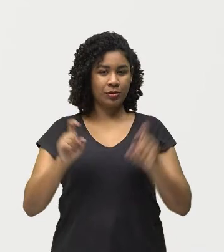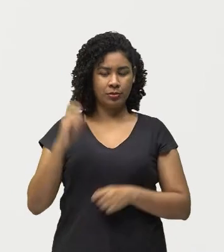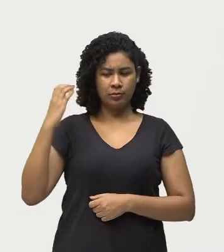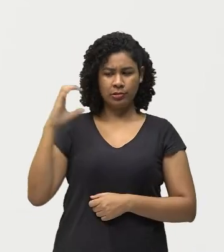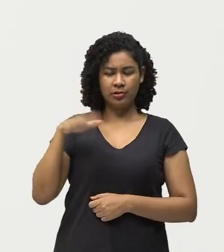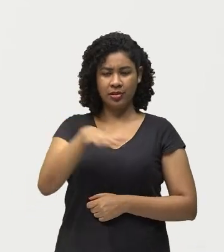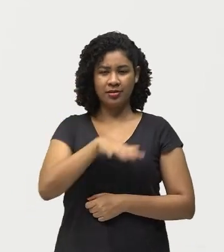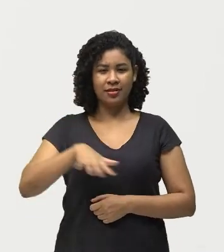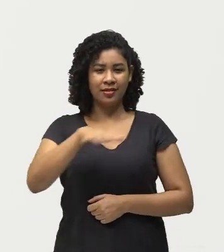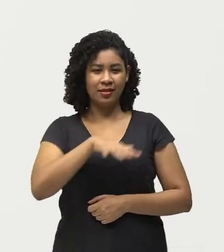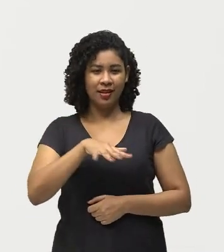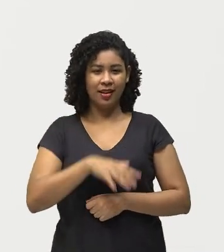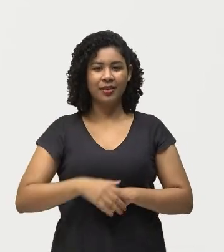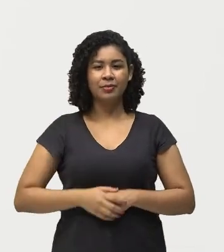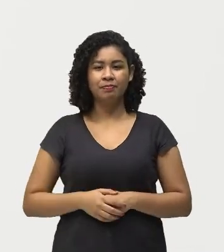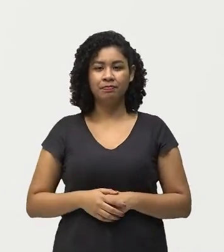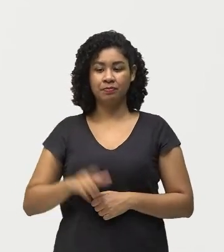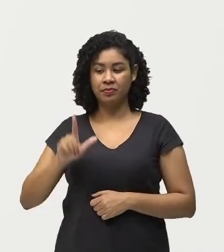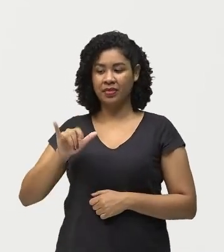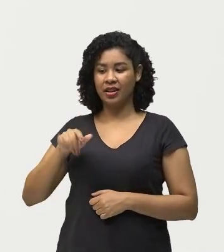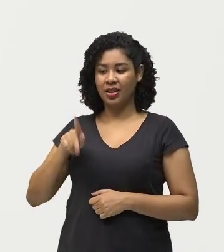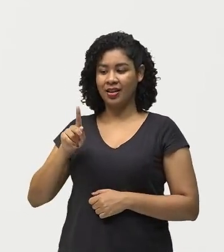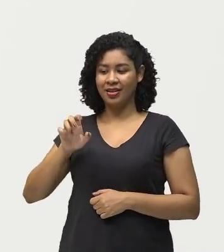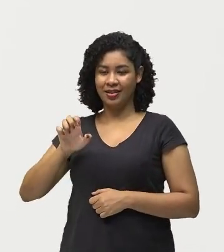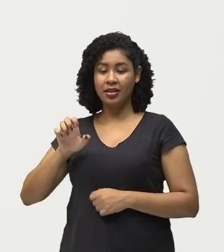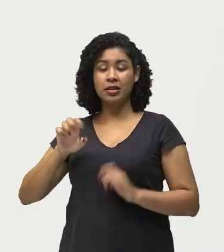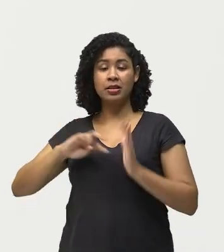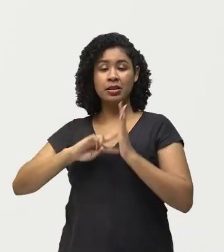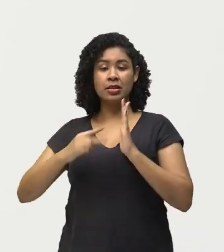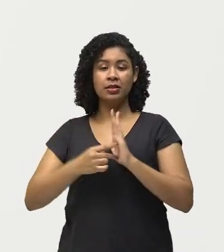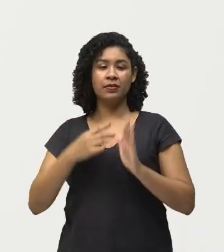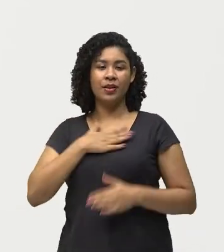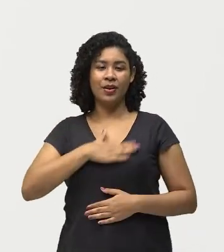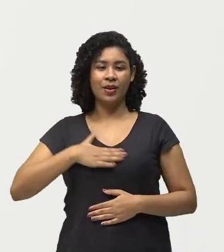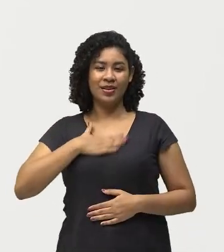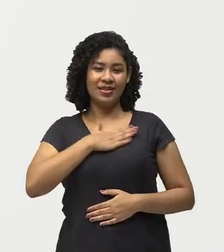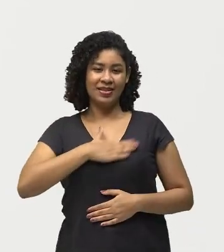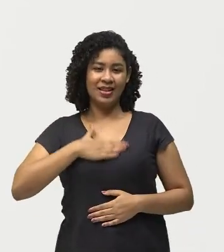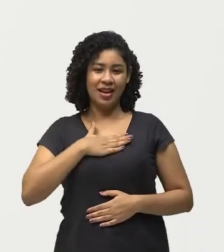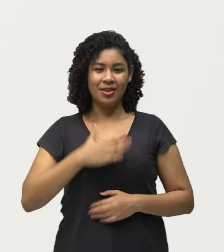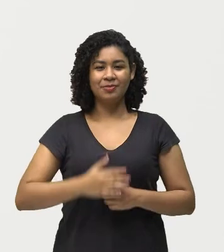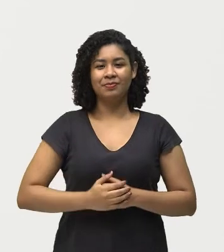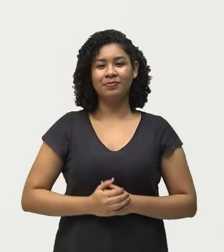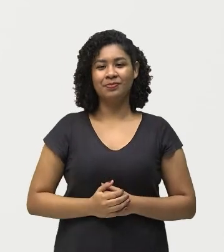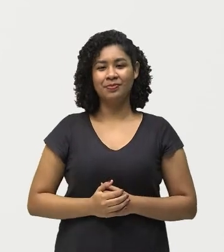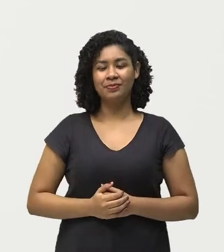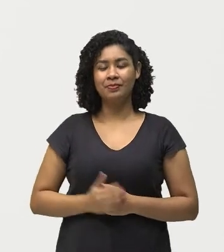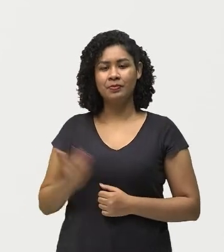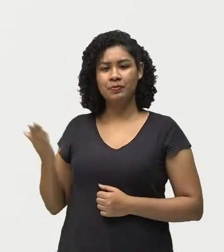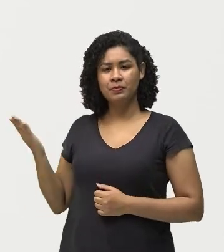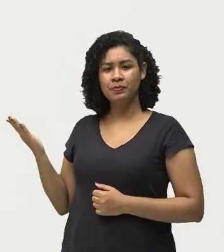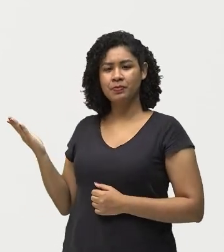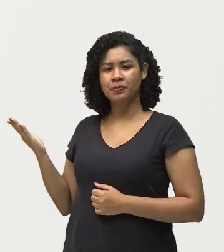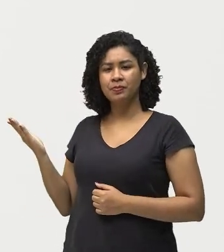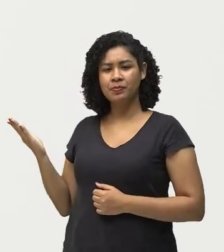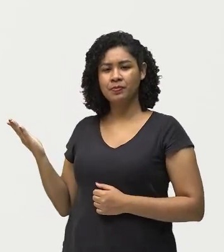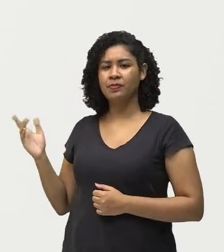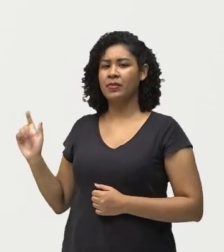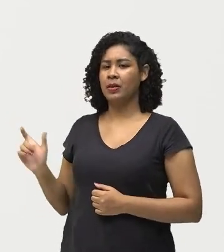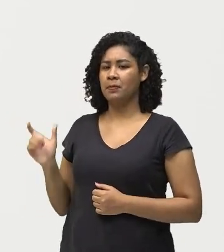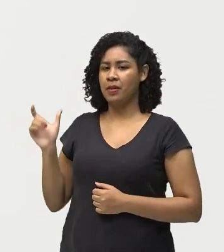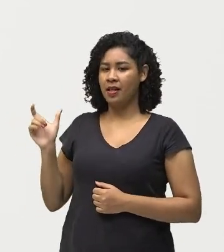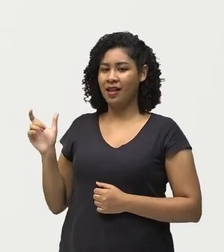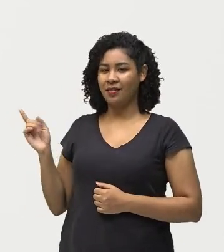né? Pensamento abstrato e muito a lot of calculations,